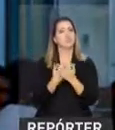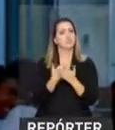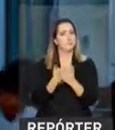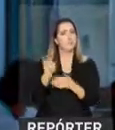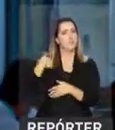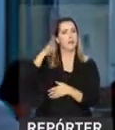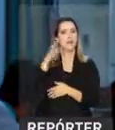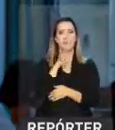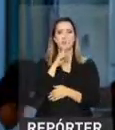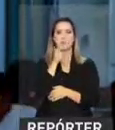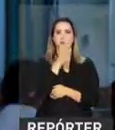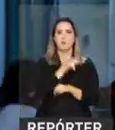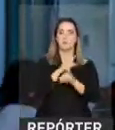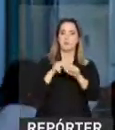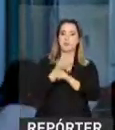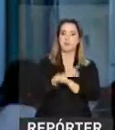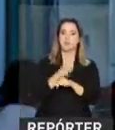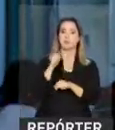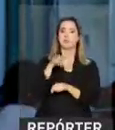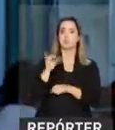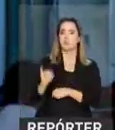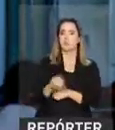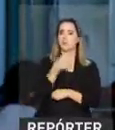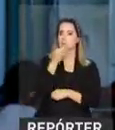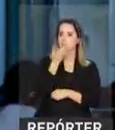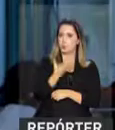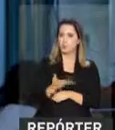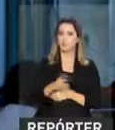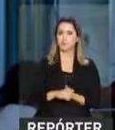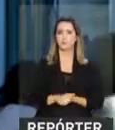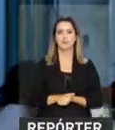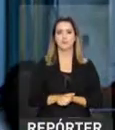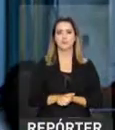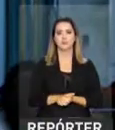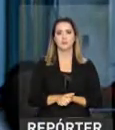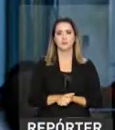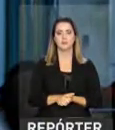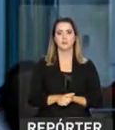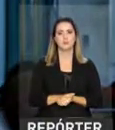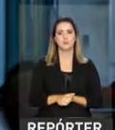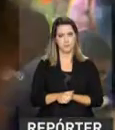tal, conhecer outros países. Isso é uma oportunidade muito boa.